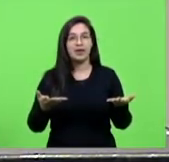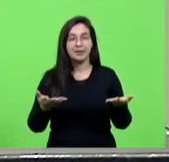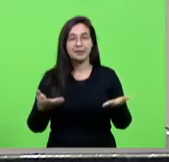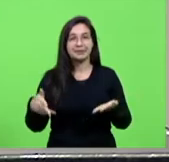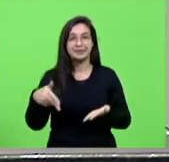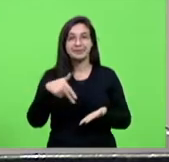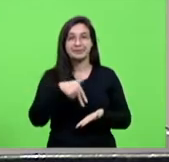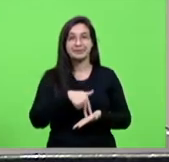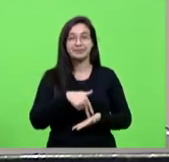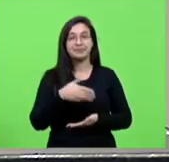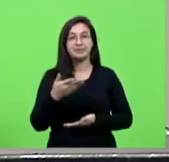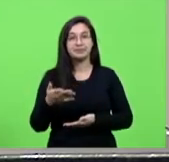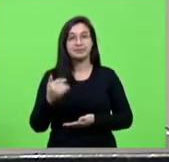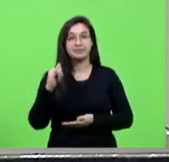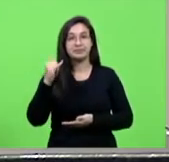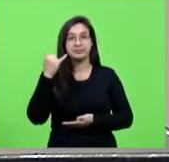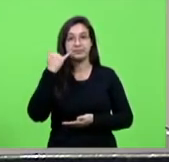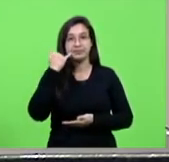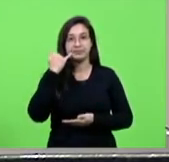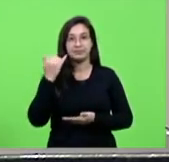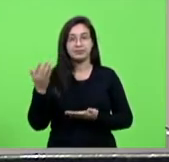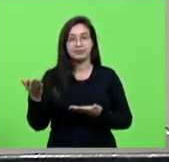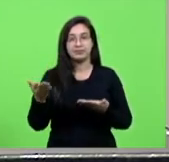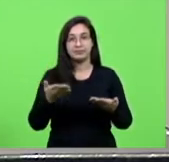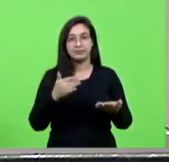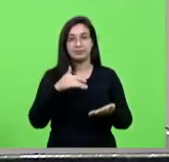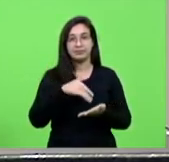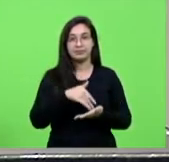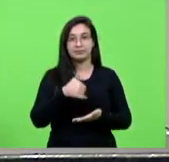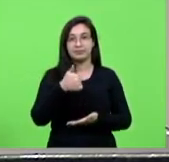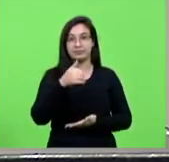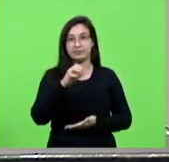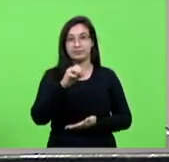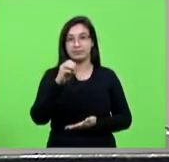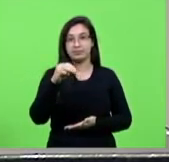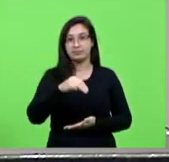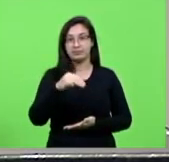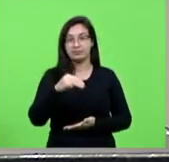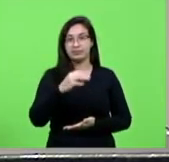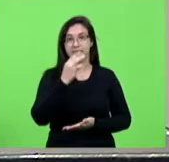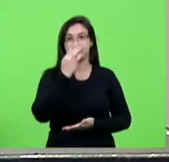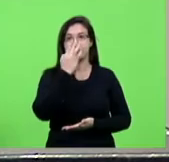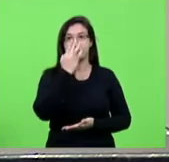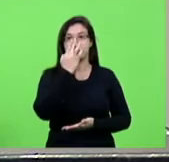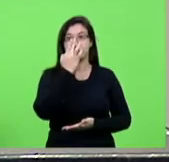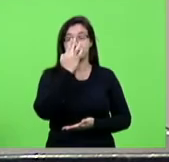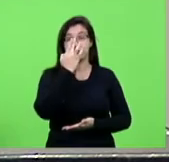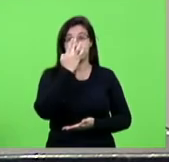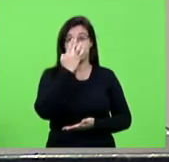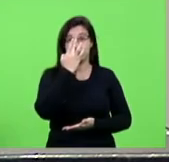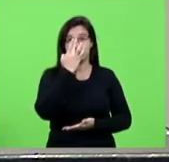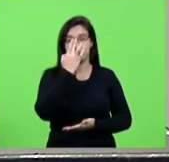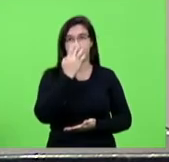o deputado Gessé Lopes. Terá 10 minutos, deputado.